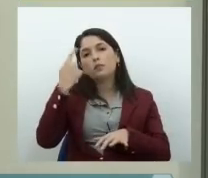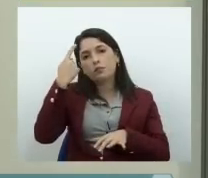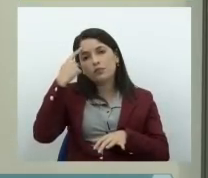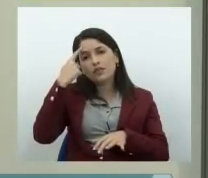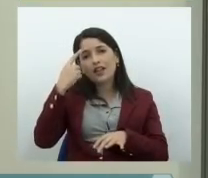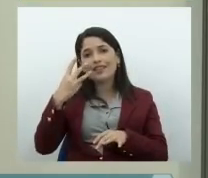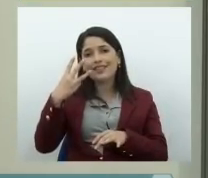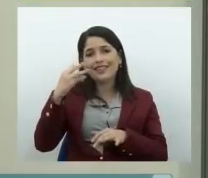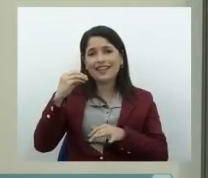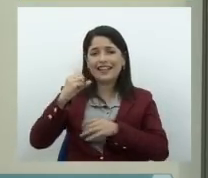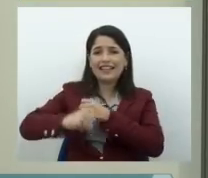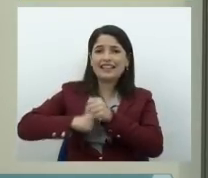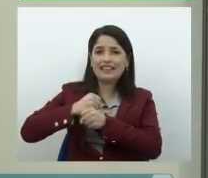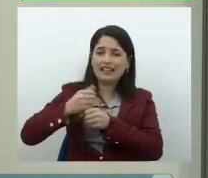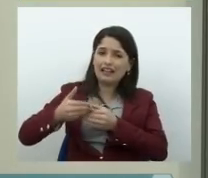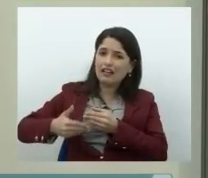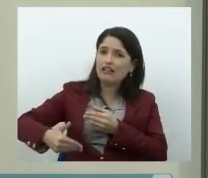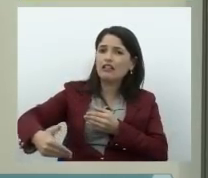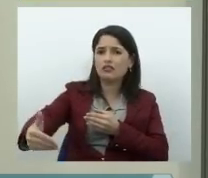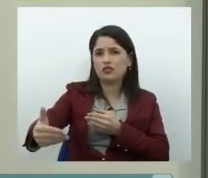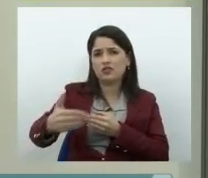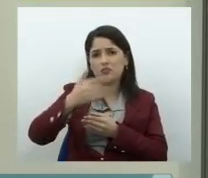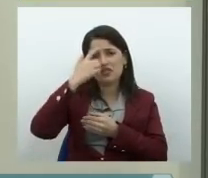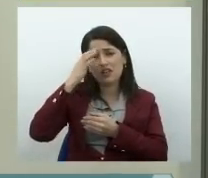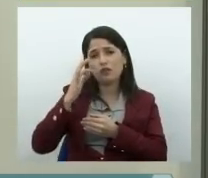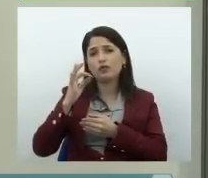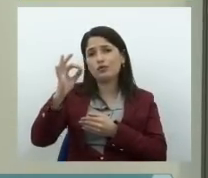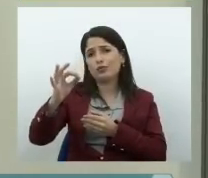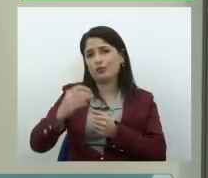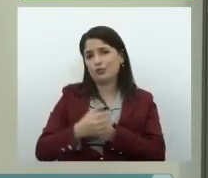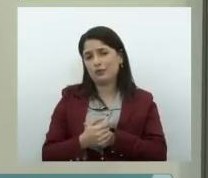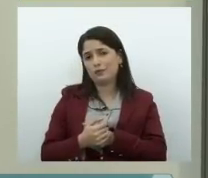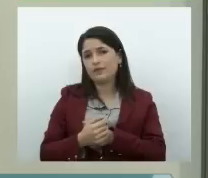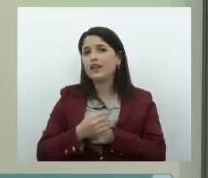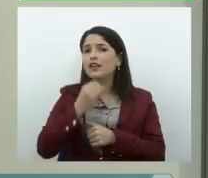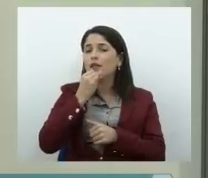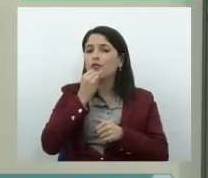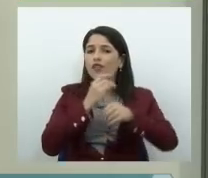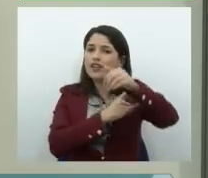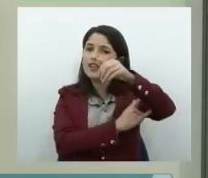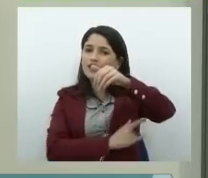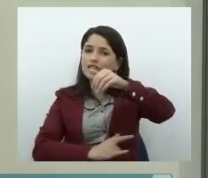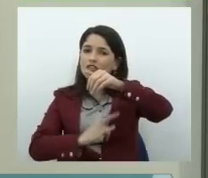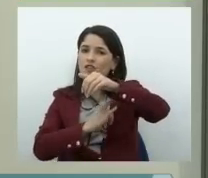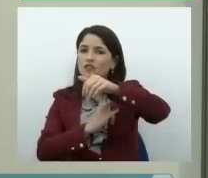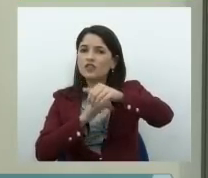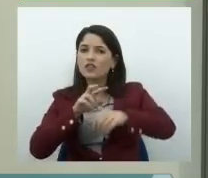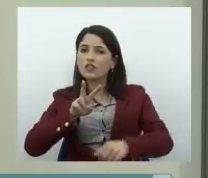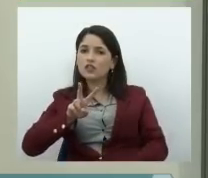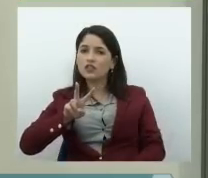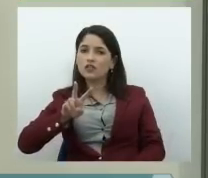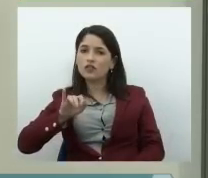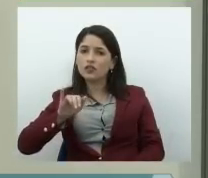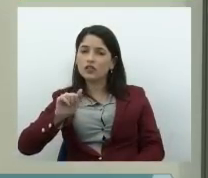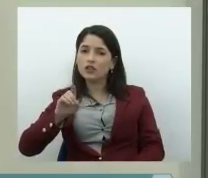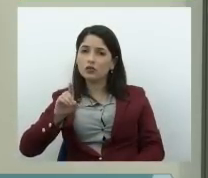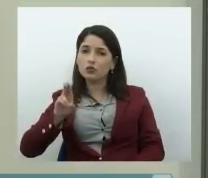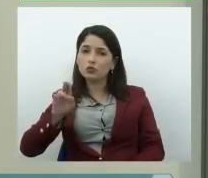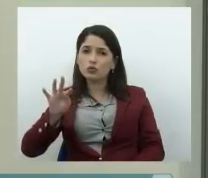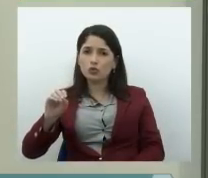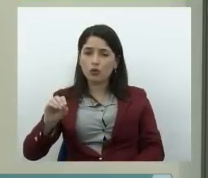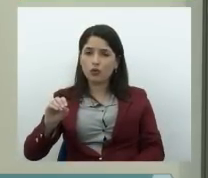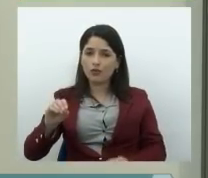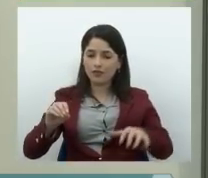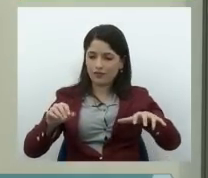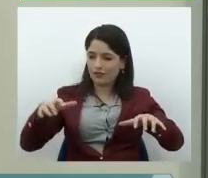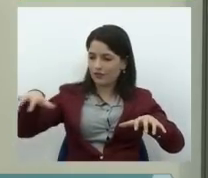anos. Veja esse viaduto. Esse viaduto não liga com Ayrton Senna, não liga a Dutra quando você sai de